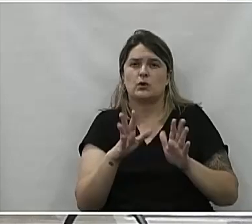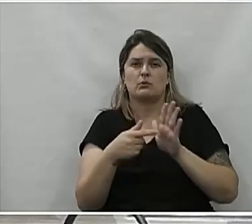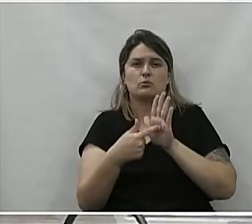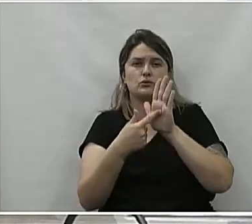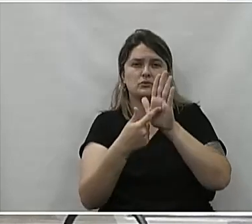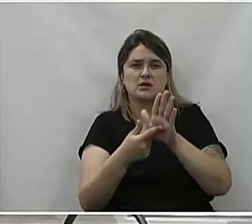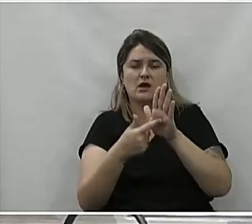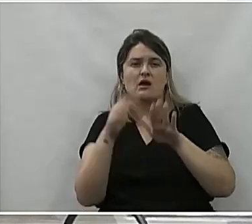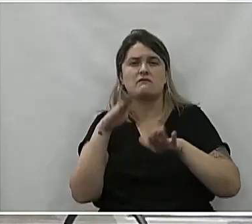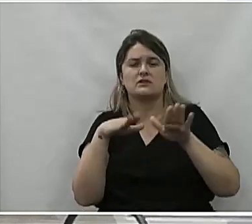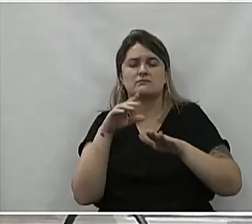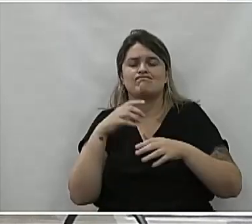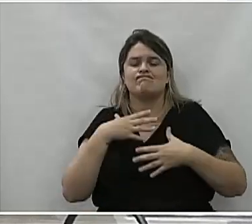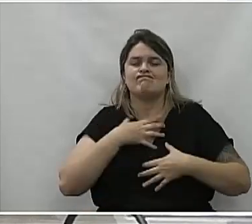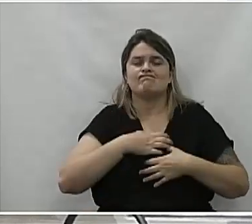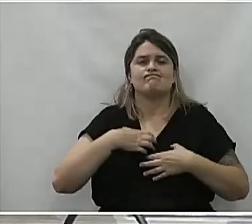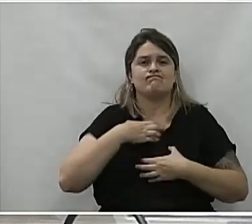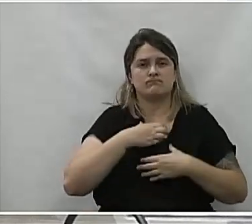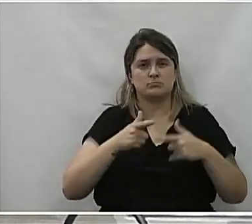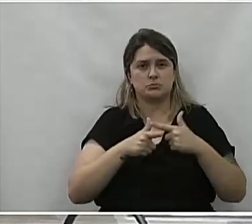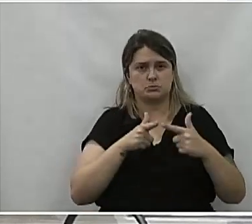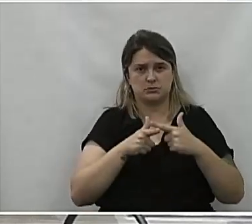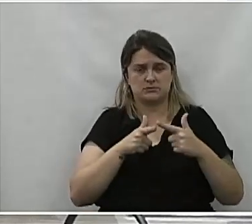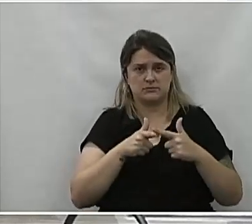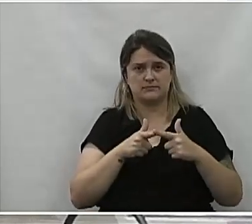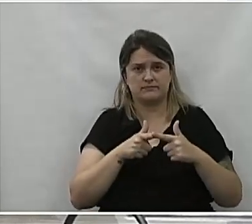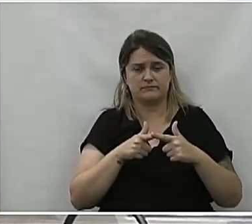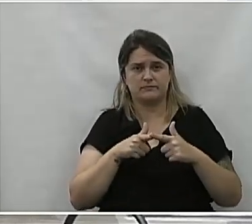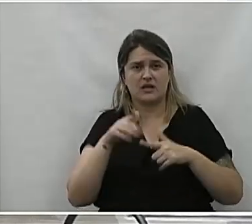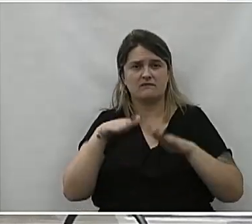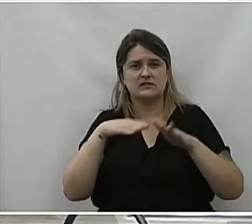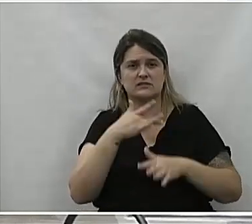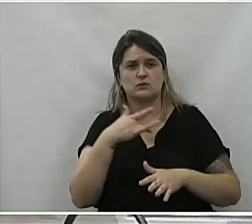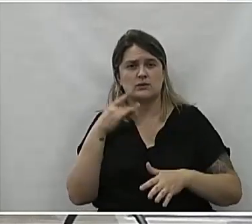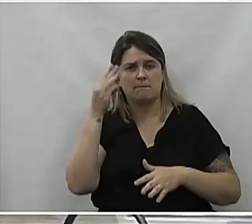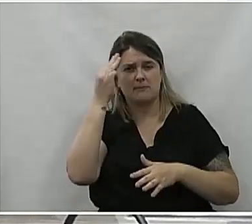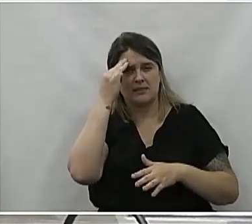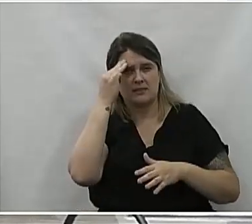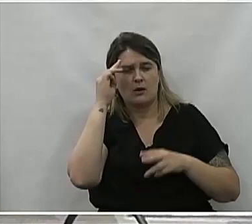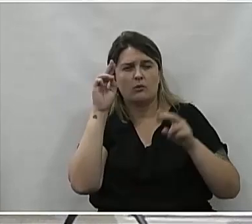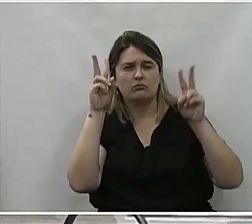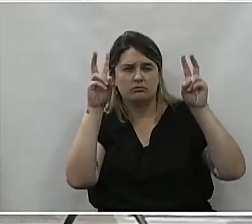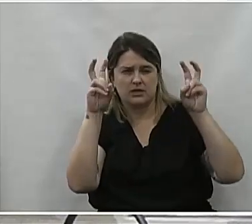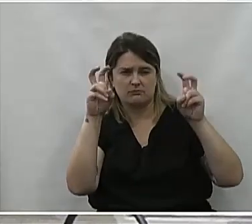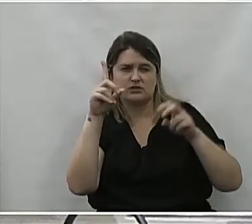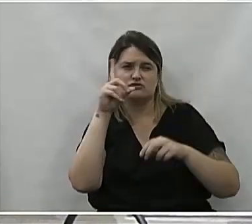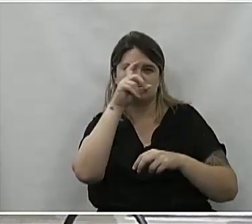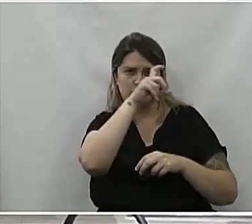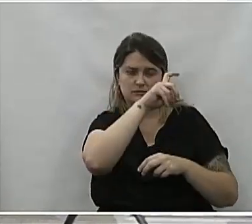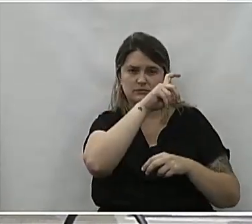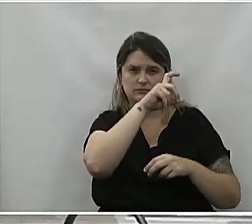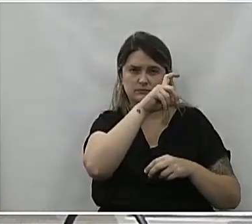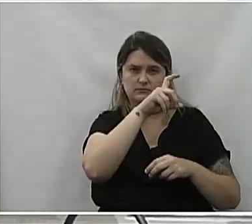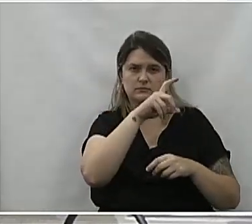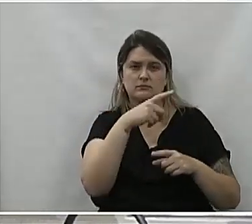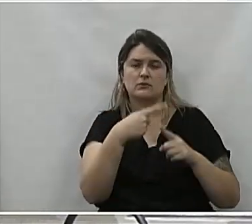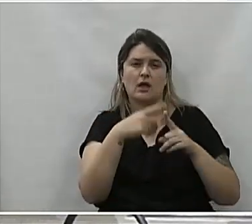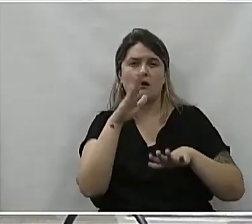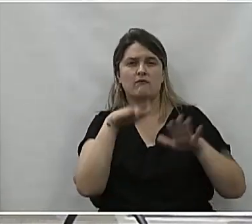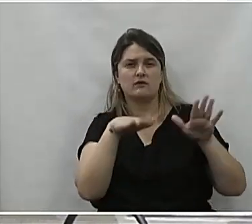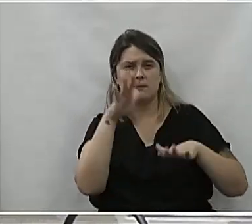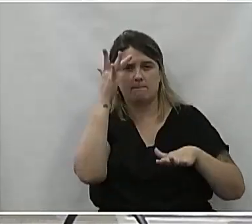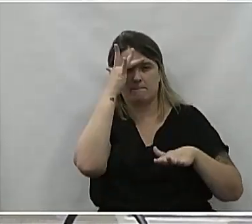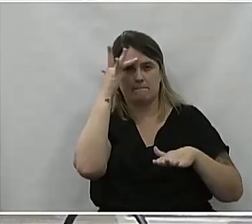Mostrar Muitas vezes O que aflige Na parte Da saúde mental É um tema Muito complexo A gente vê Muitas